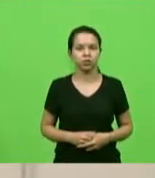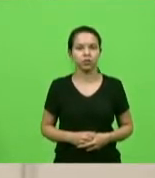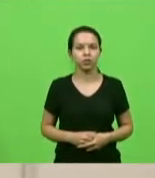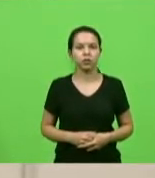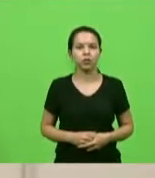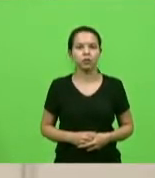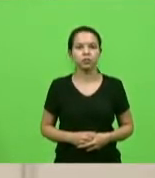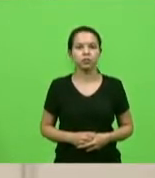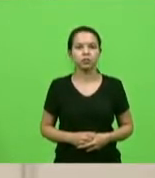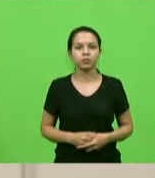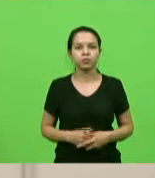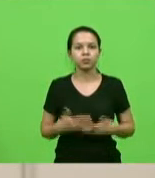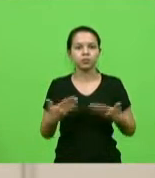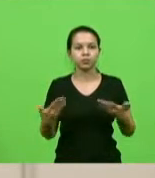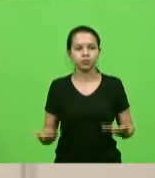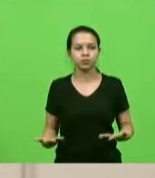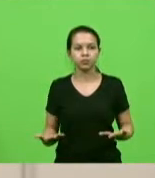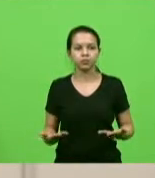Portanto,